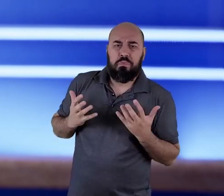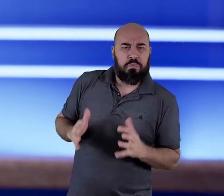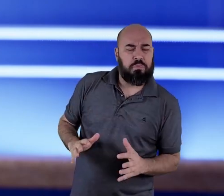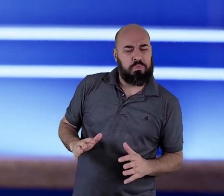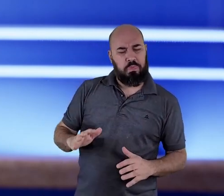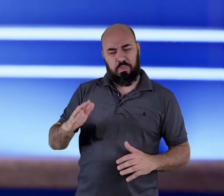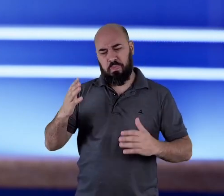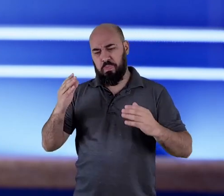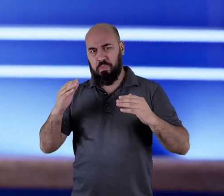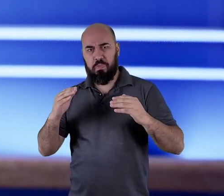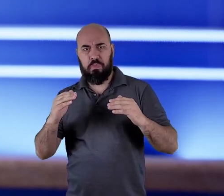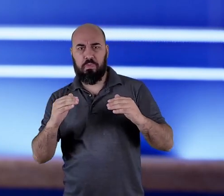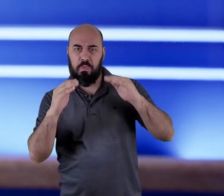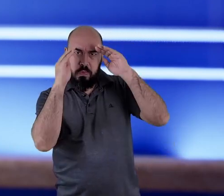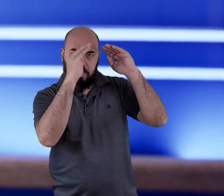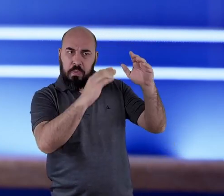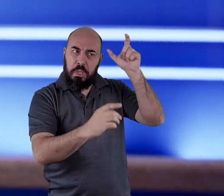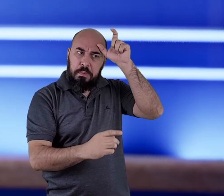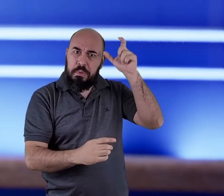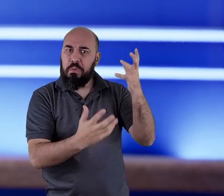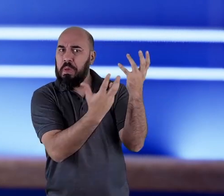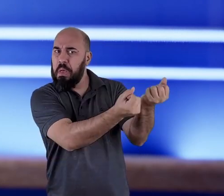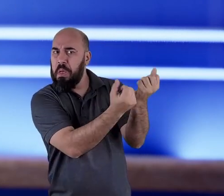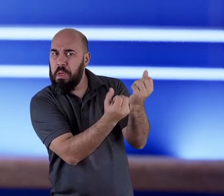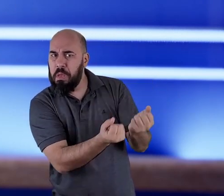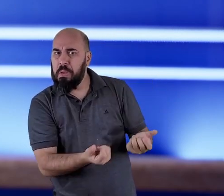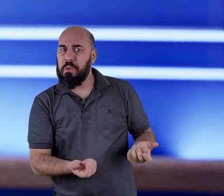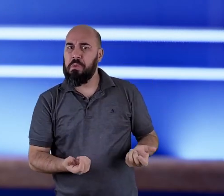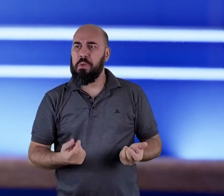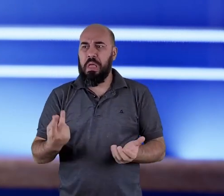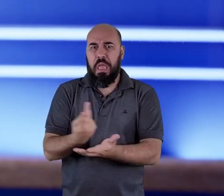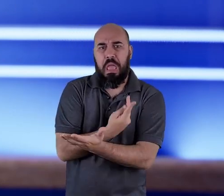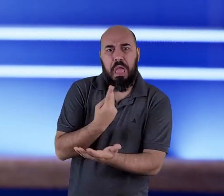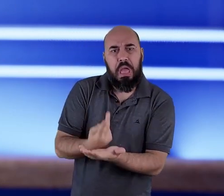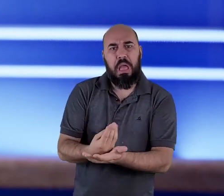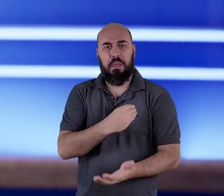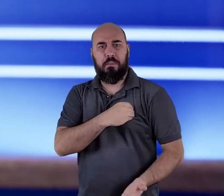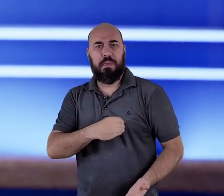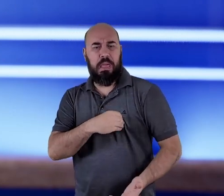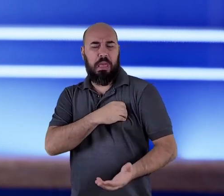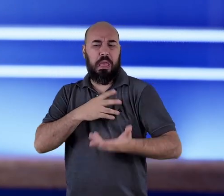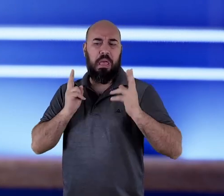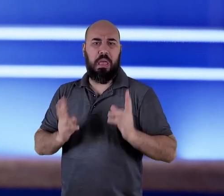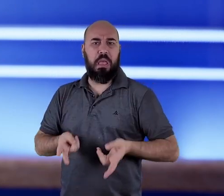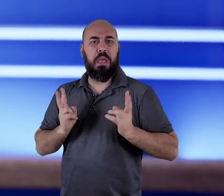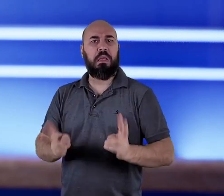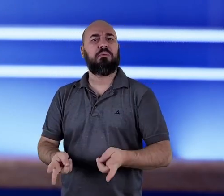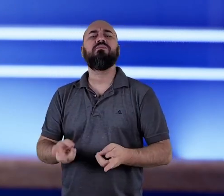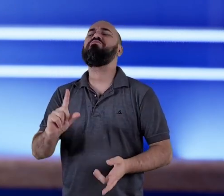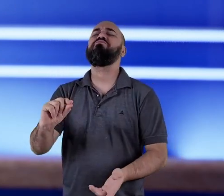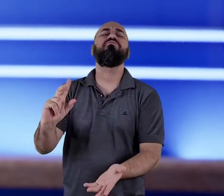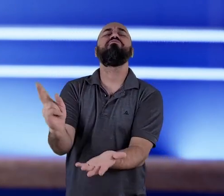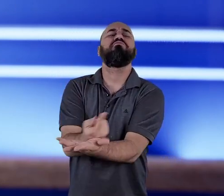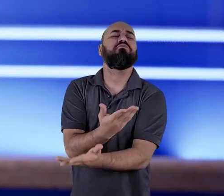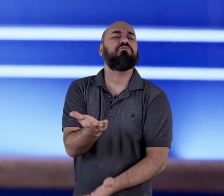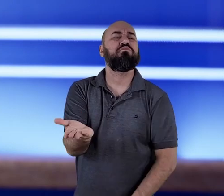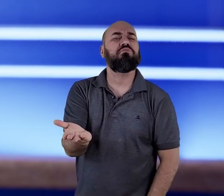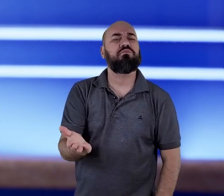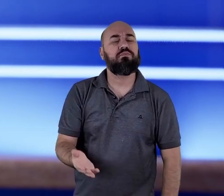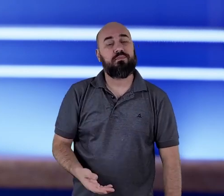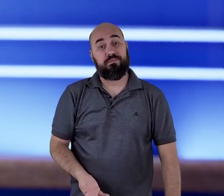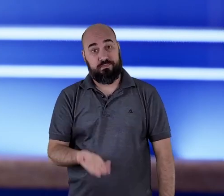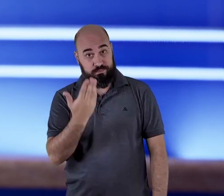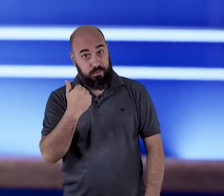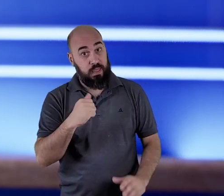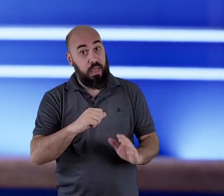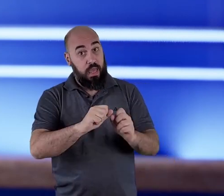com aqueles que andam de acordo com o erro, que não seguem a palavra de Deus? Vamos comigo, Apocalipse capítulo